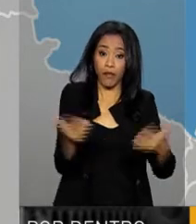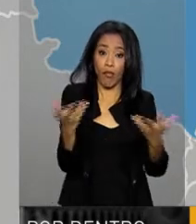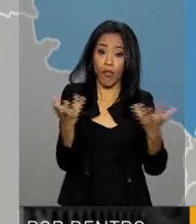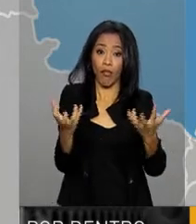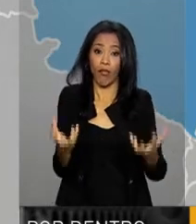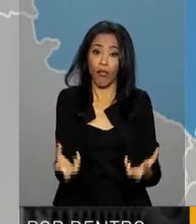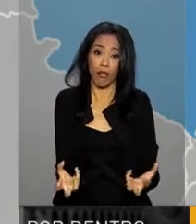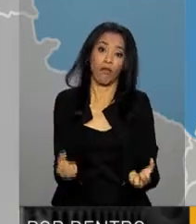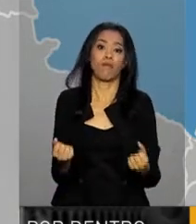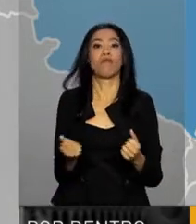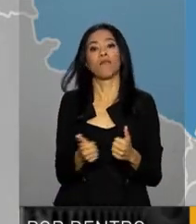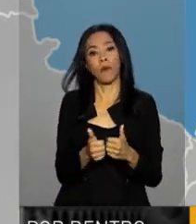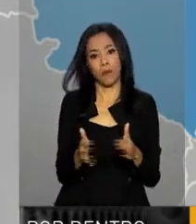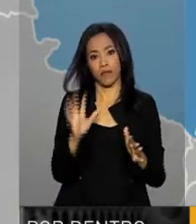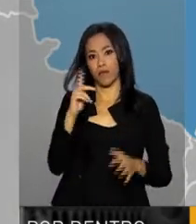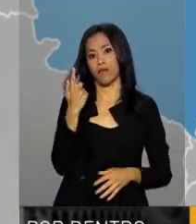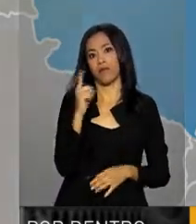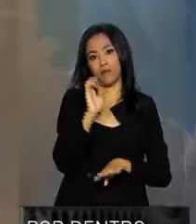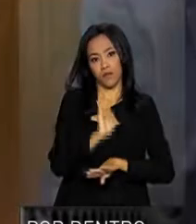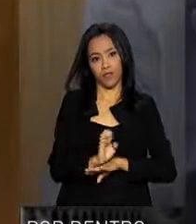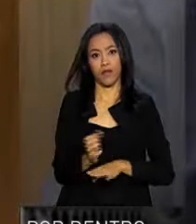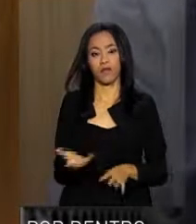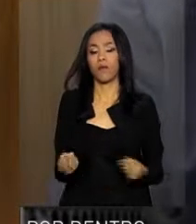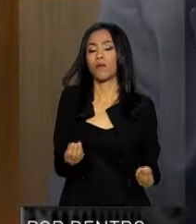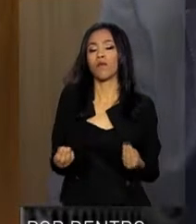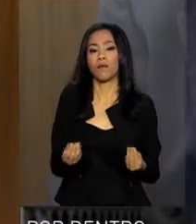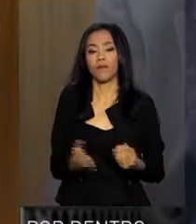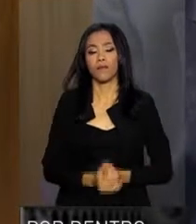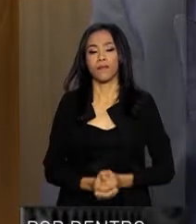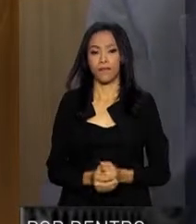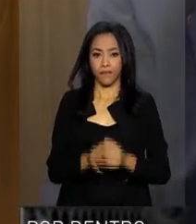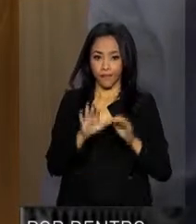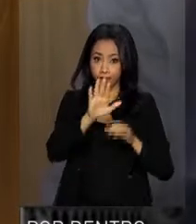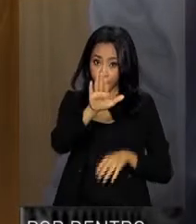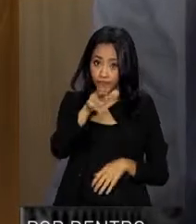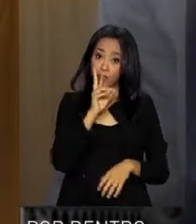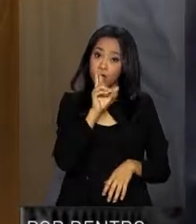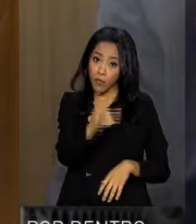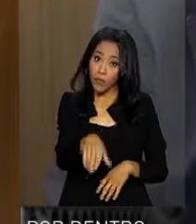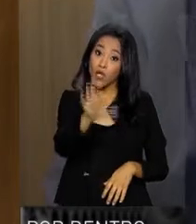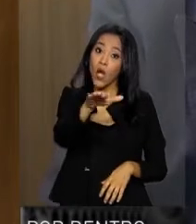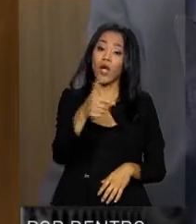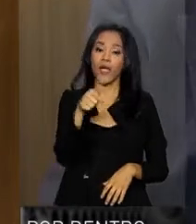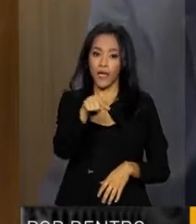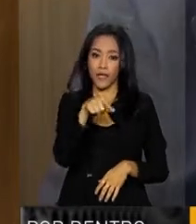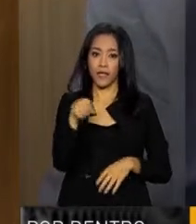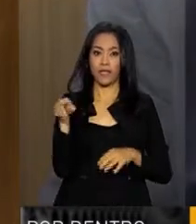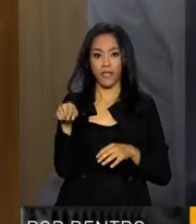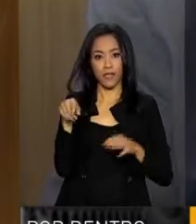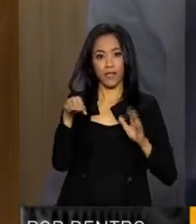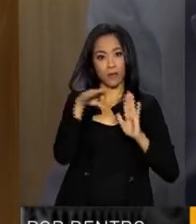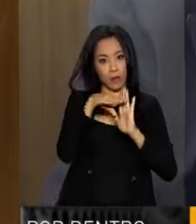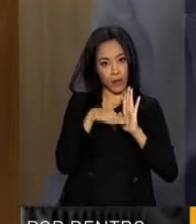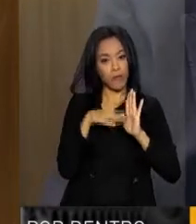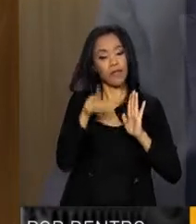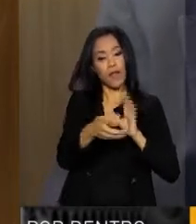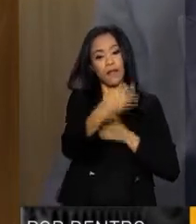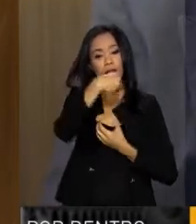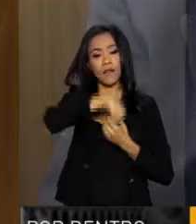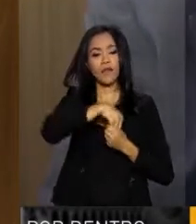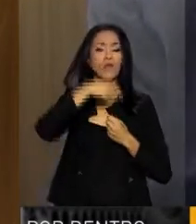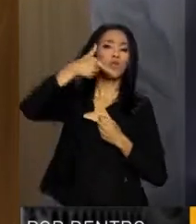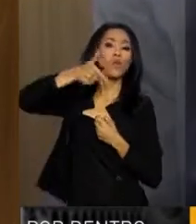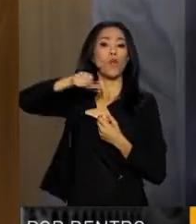estado olha esse esse programa ele está dentro do nosso programa de plantadores de